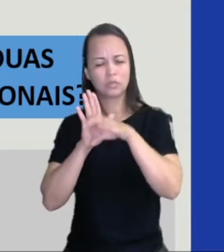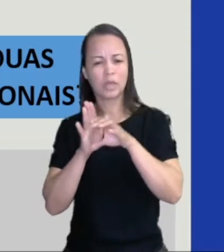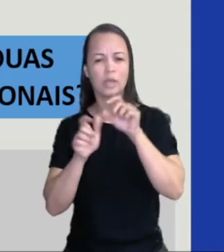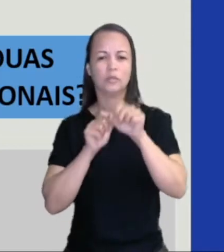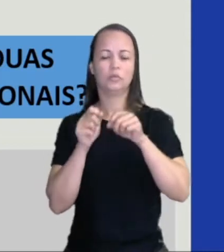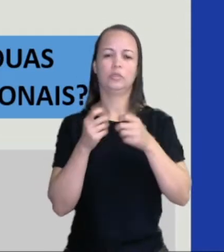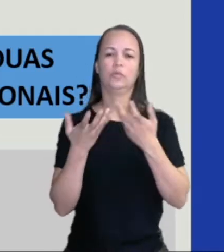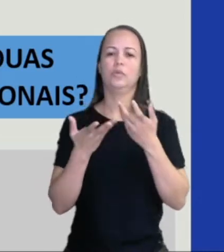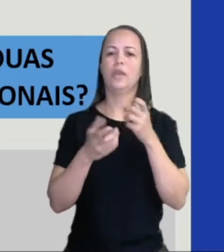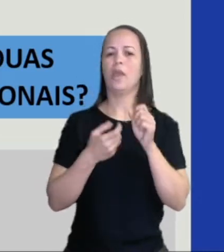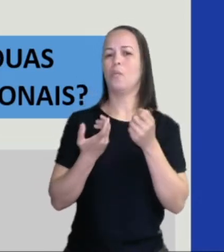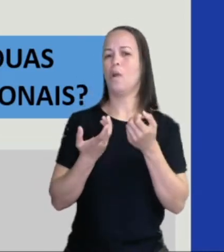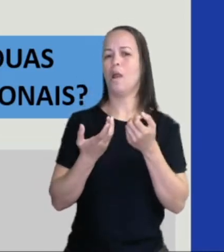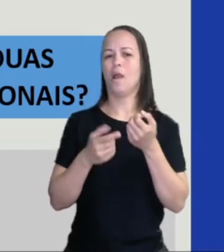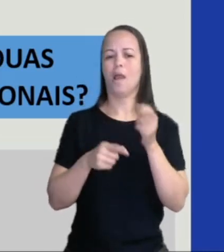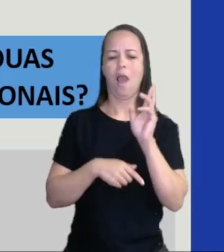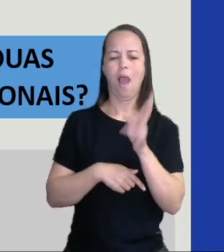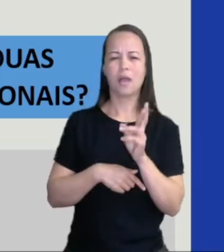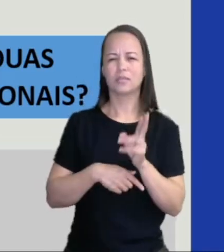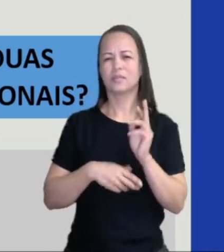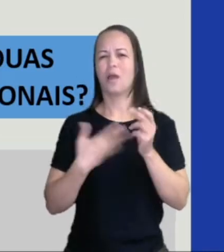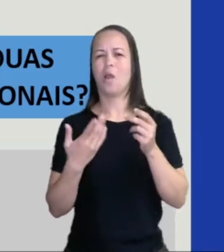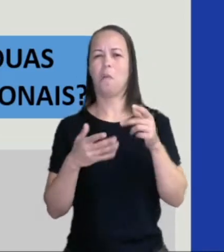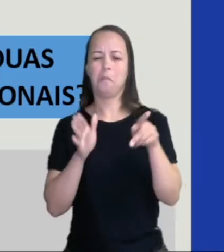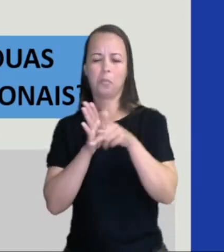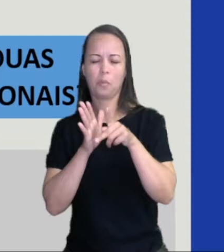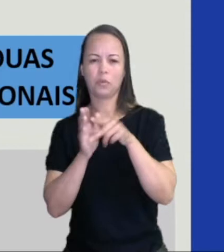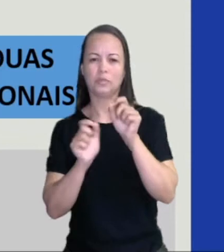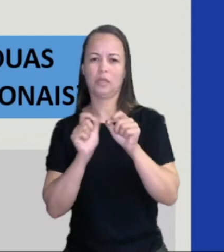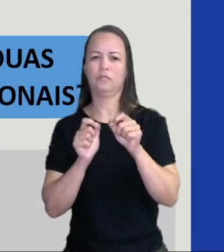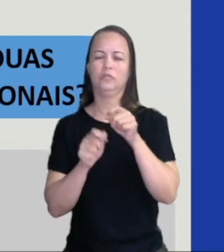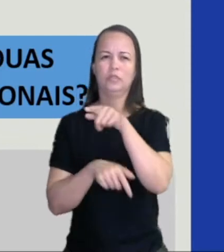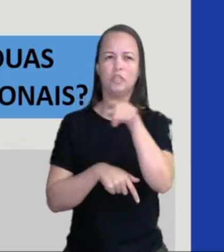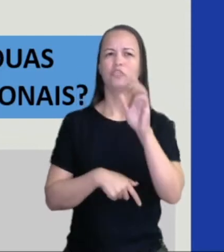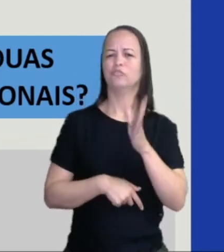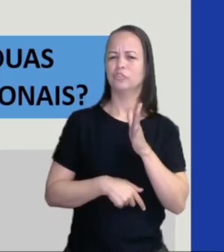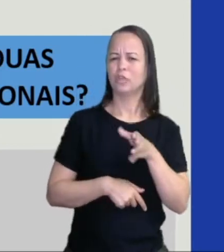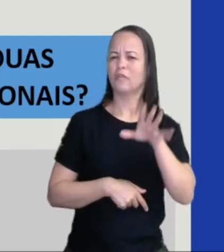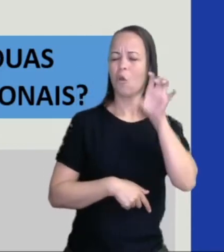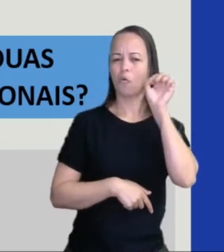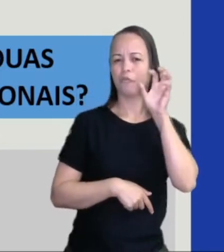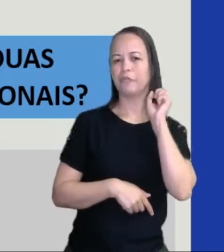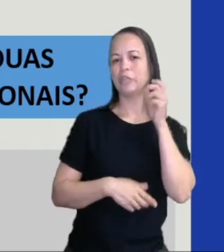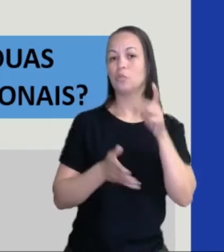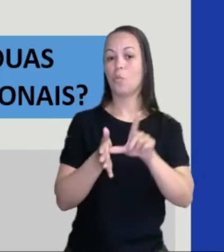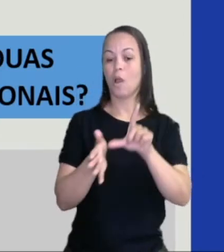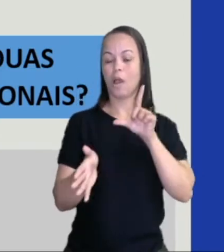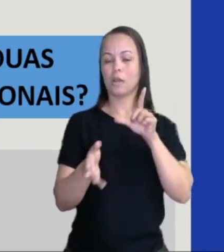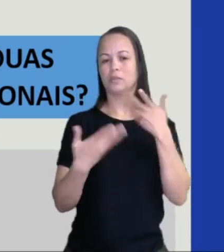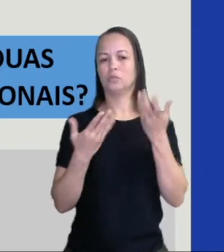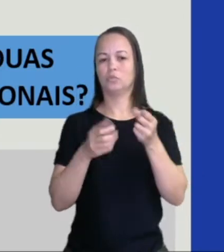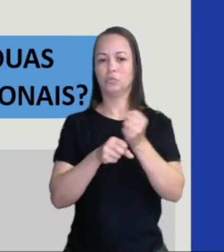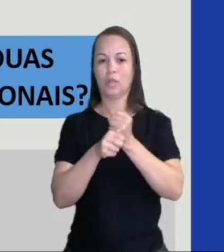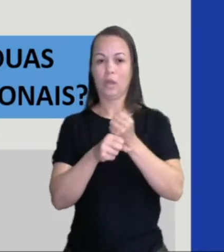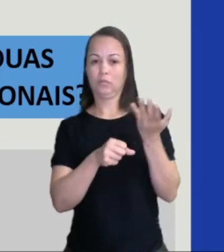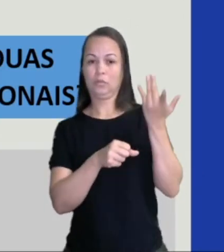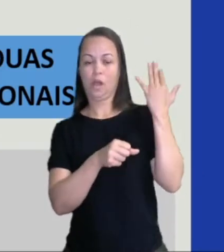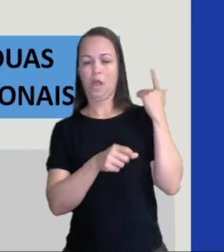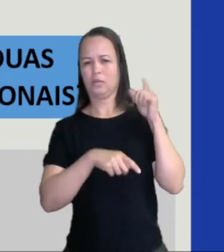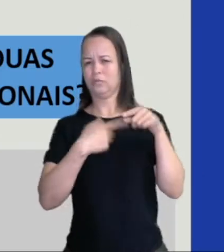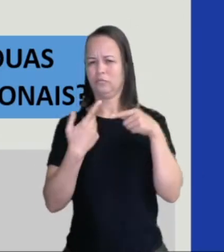razão, proporção? Deve ter escutado isso em anos anteriores, mas talvez não lembre, né? Será que vocês